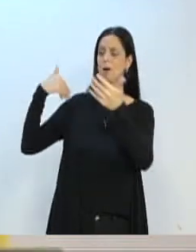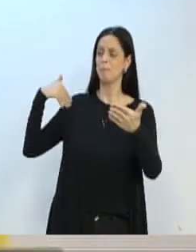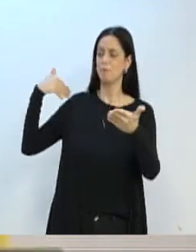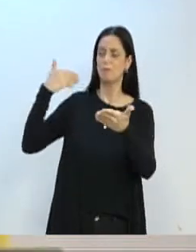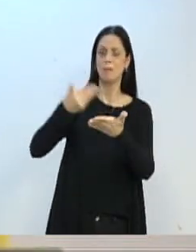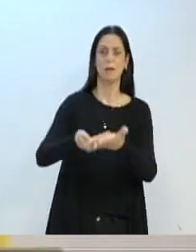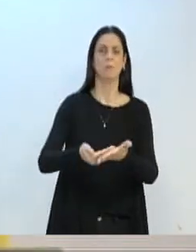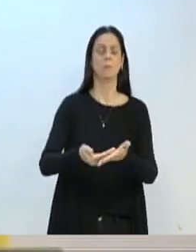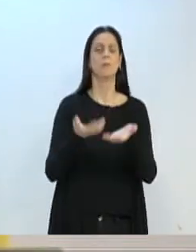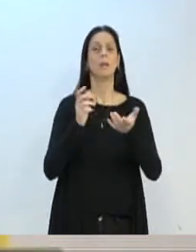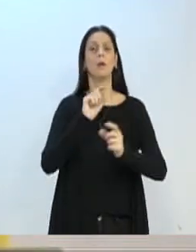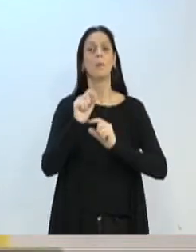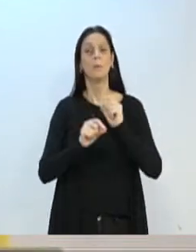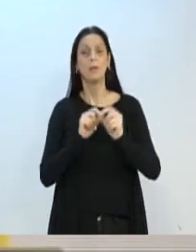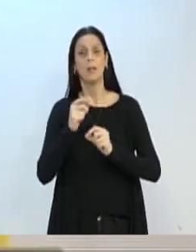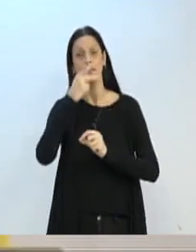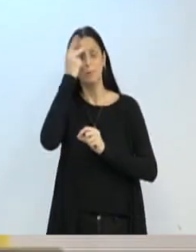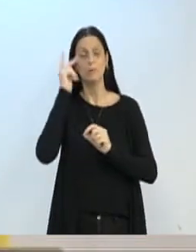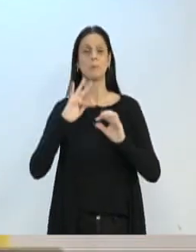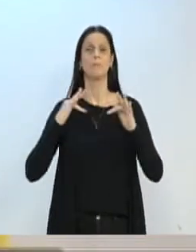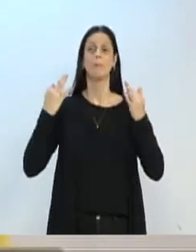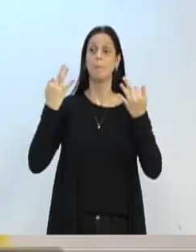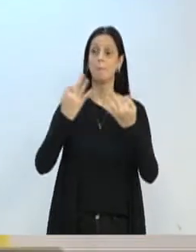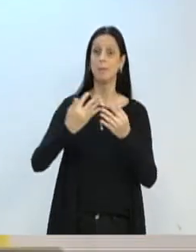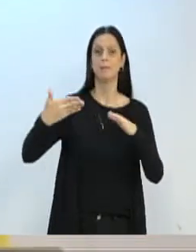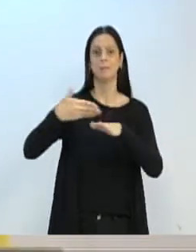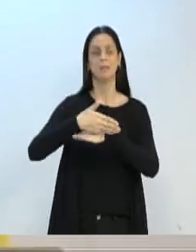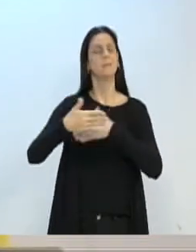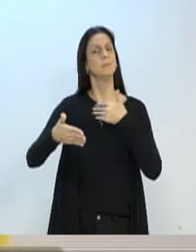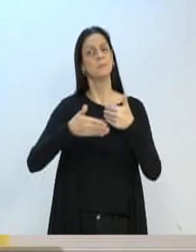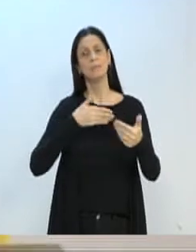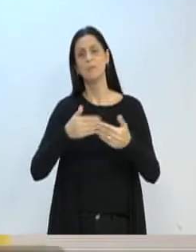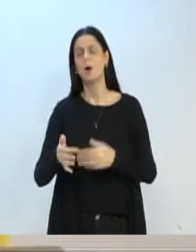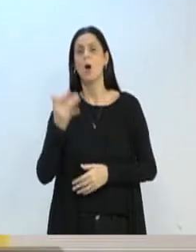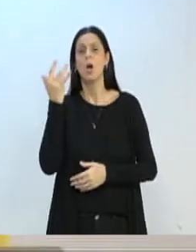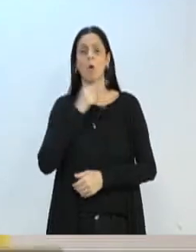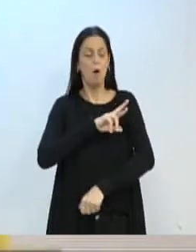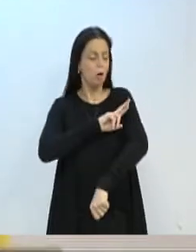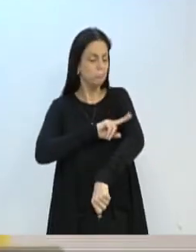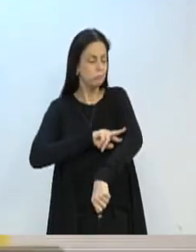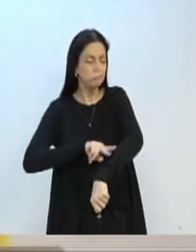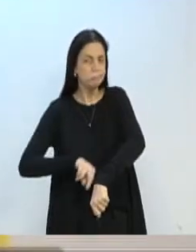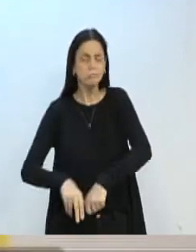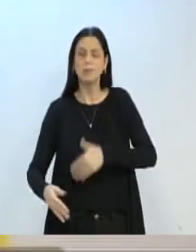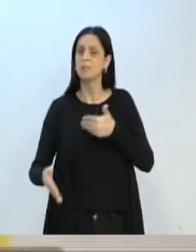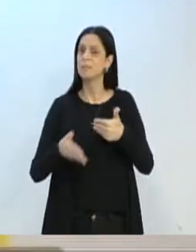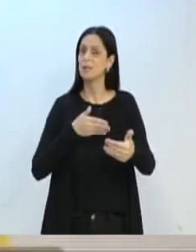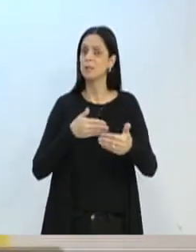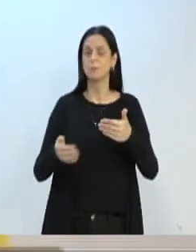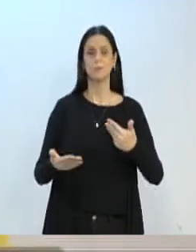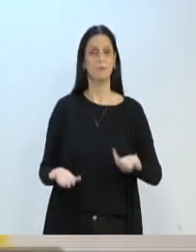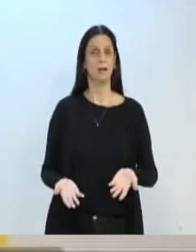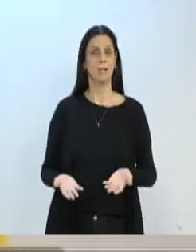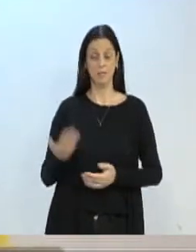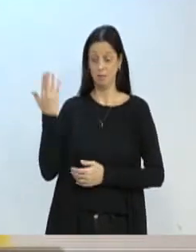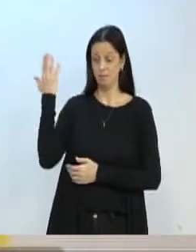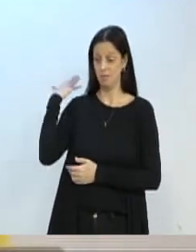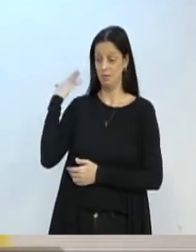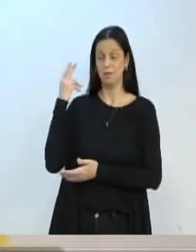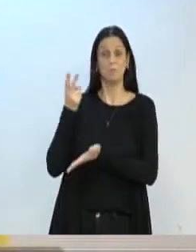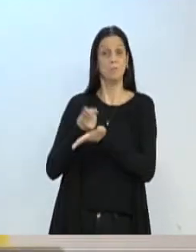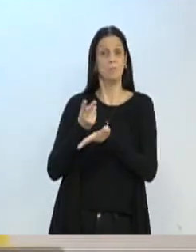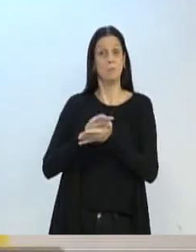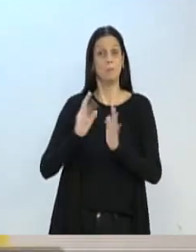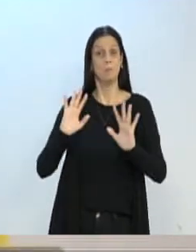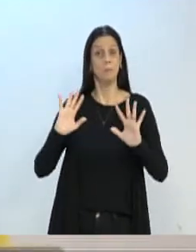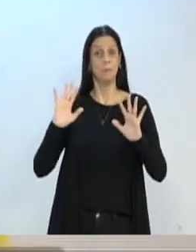Independente de cor raça classe social né no momento mais crítico que o Blumenau viveu Ok para agraciar